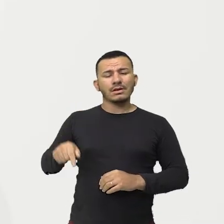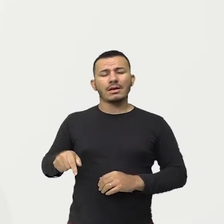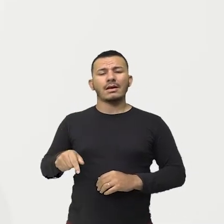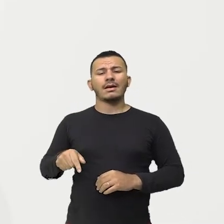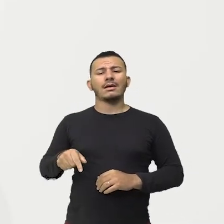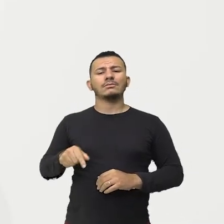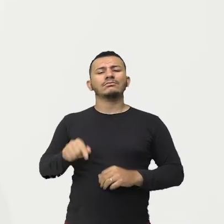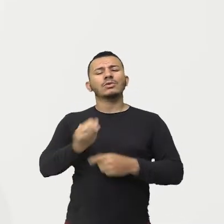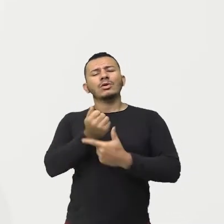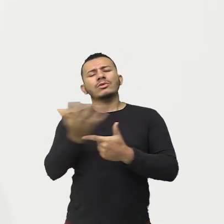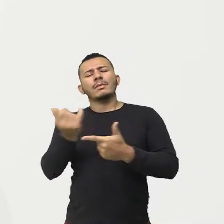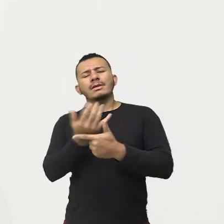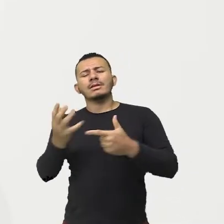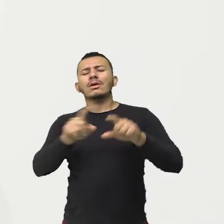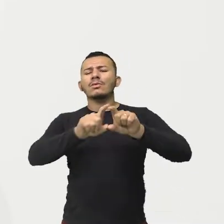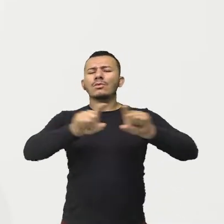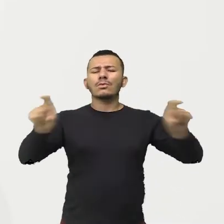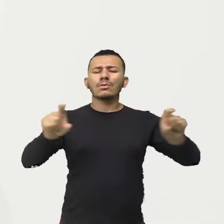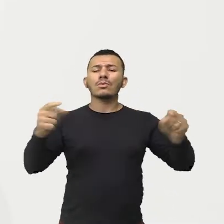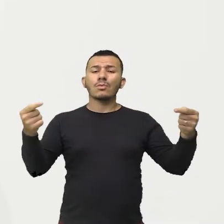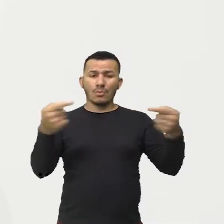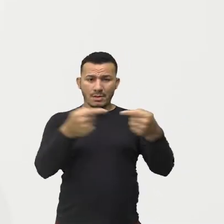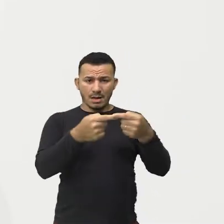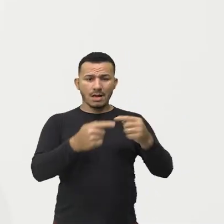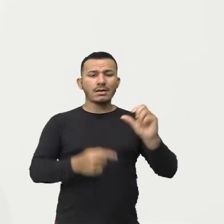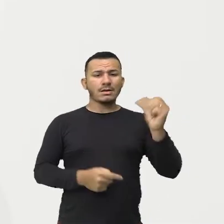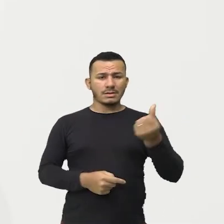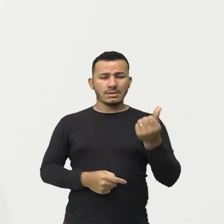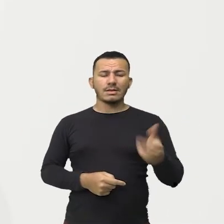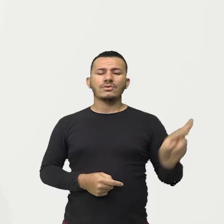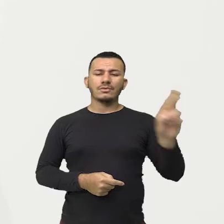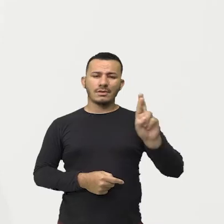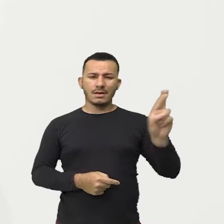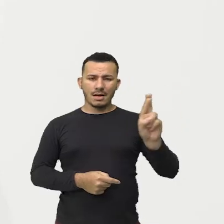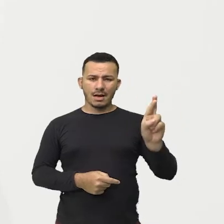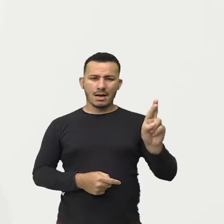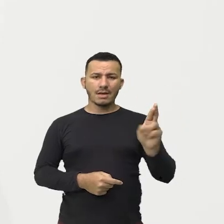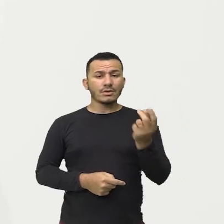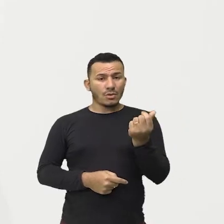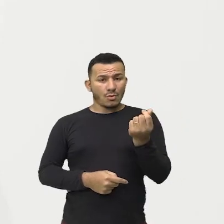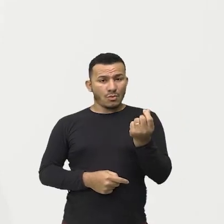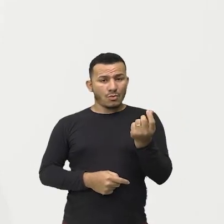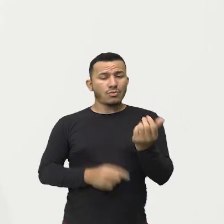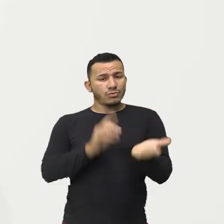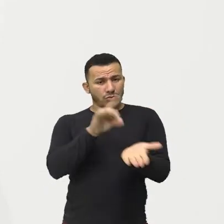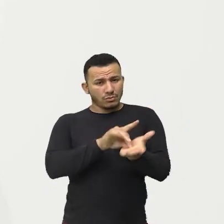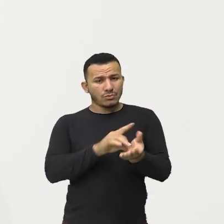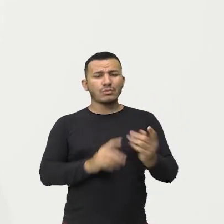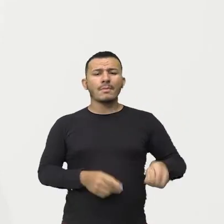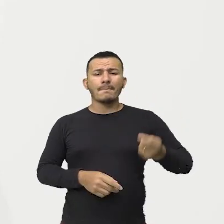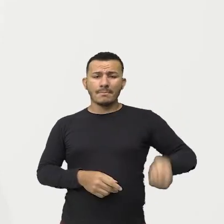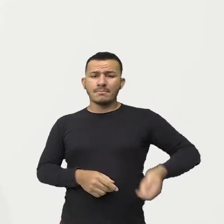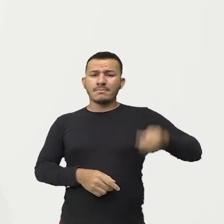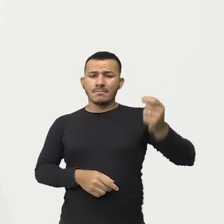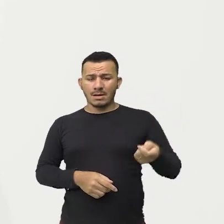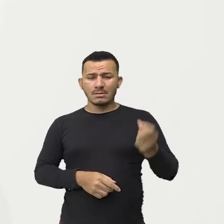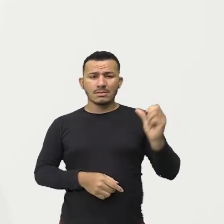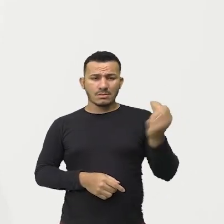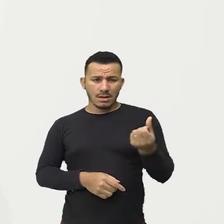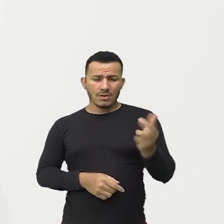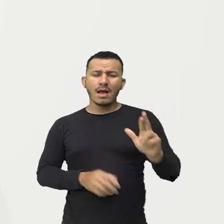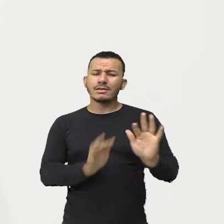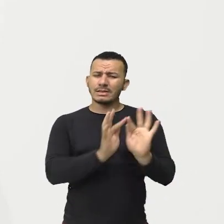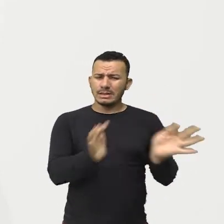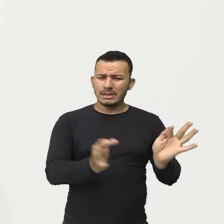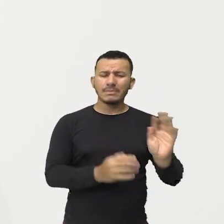expressão vai ser representada por, atenção, ó, R$ 6,00, que é o custo fixo da tapioca. Já é tapioca simples,